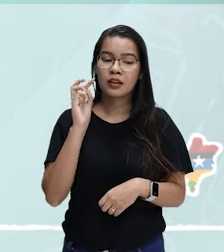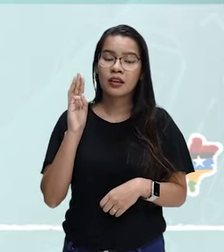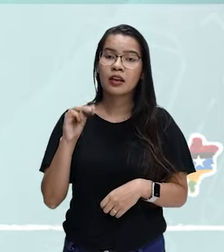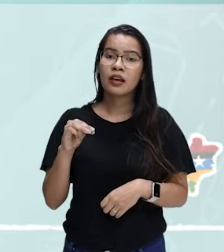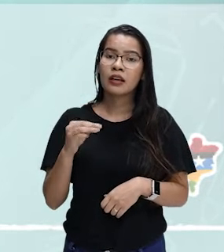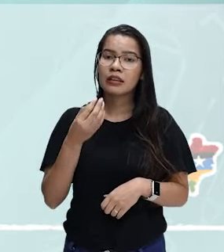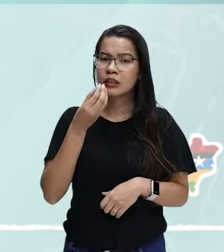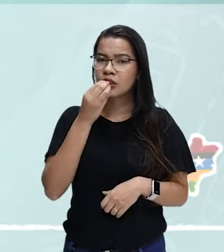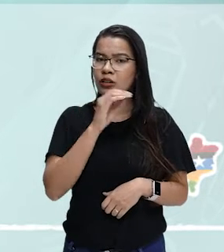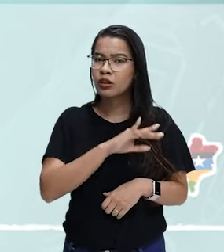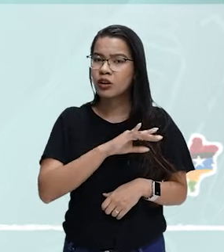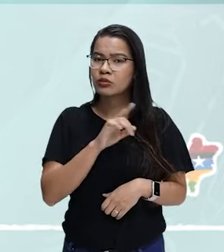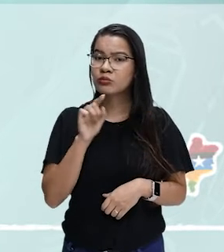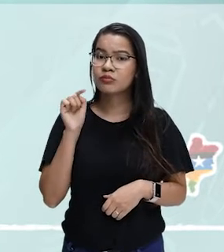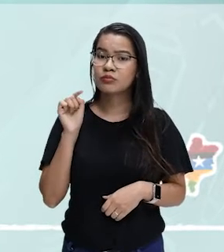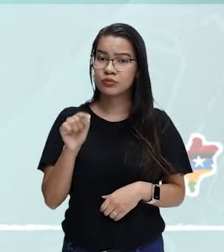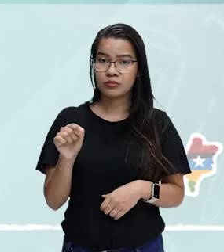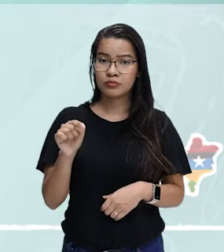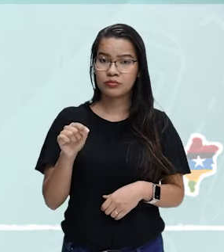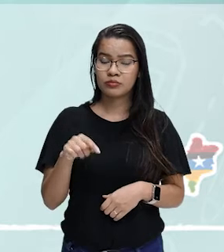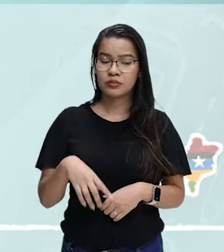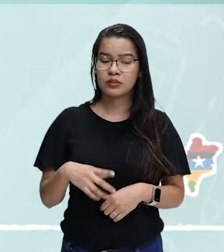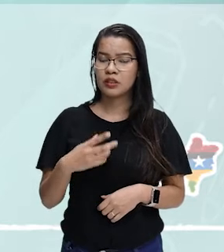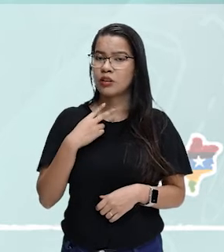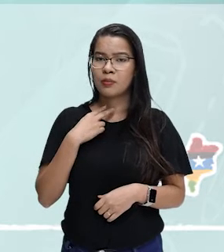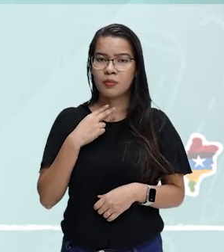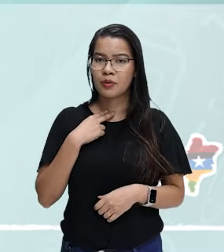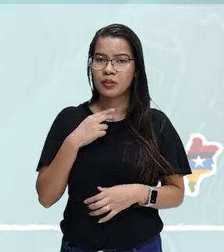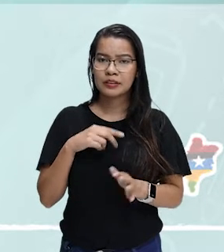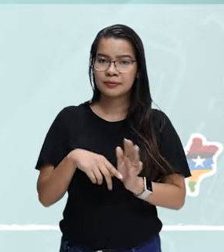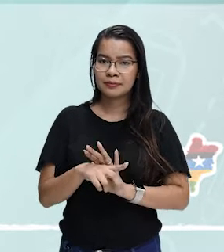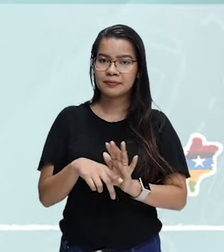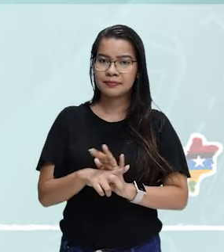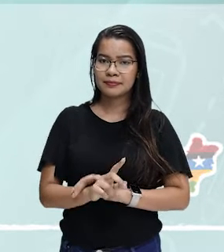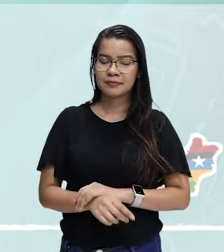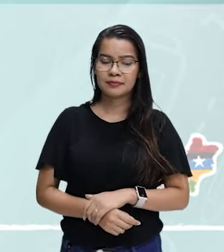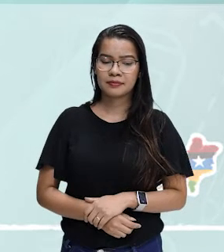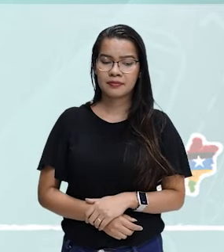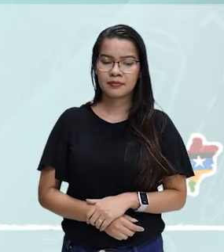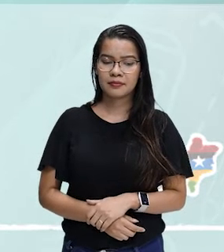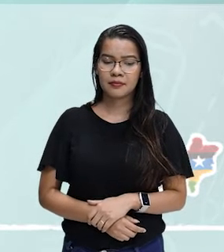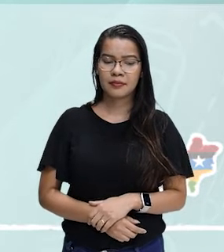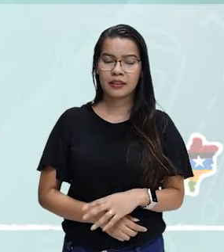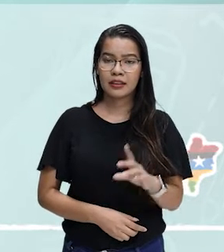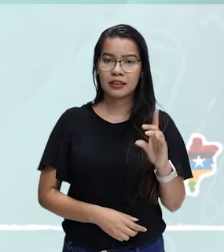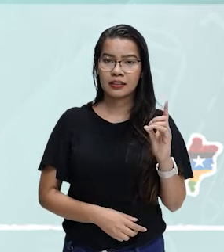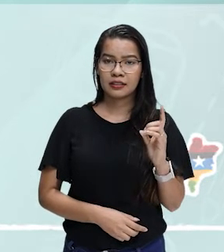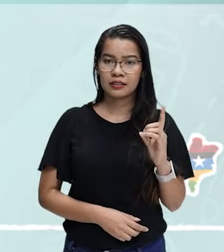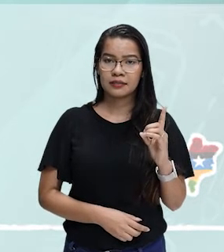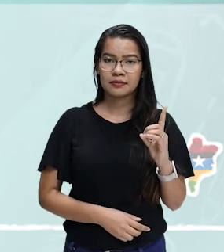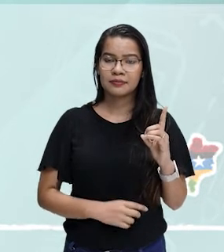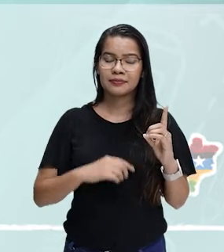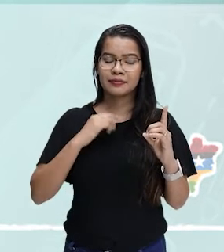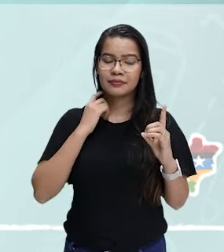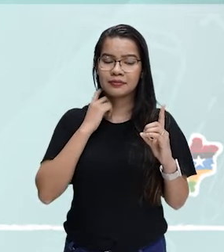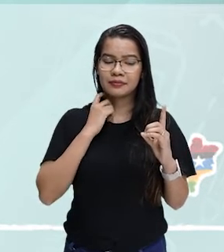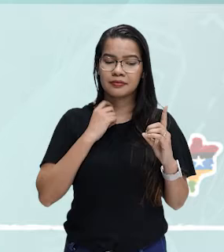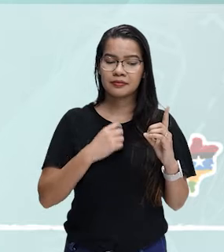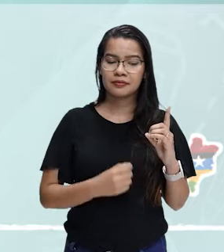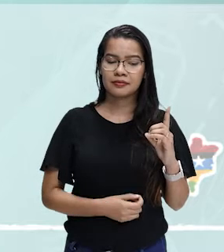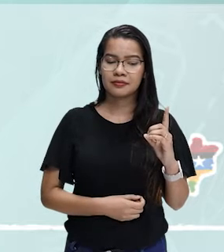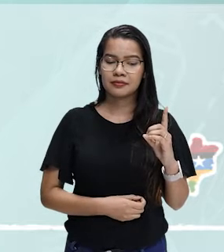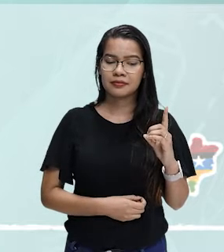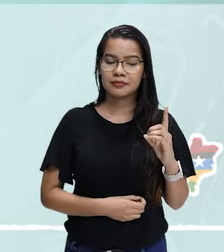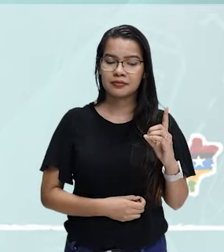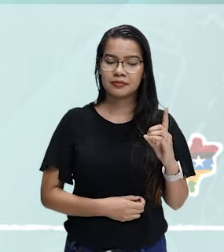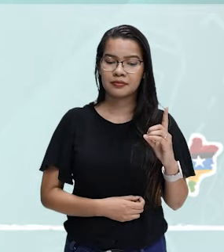Tu, sujeito oculto. Então, não pode ser essa questão, essa alternativa. Letra D. Perguntou-se